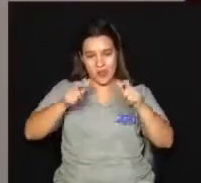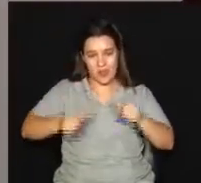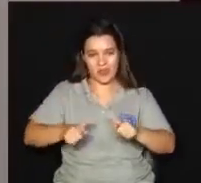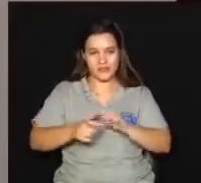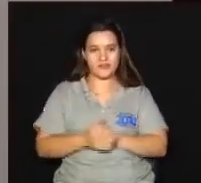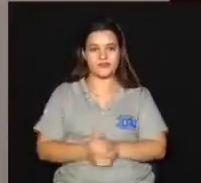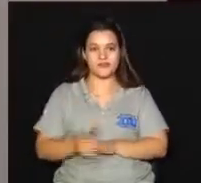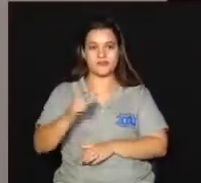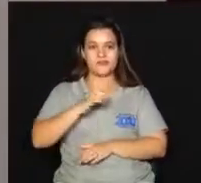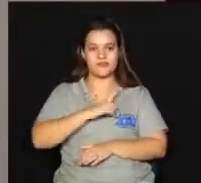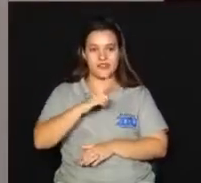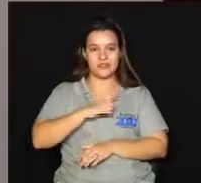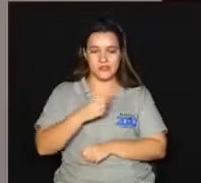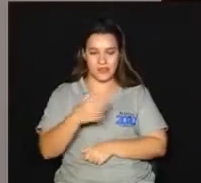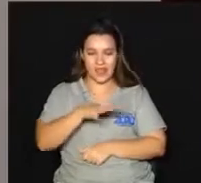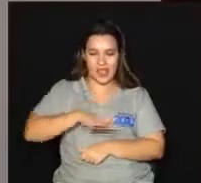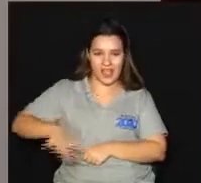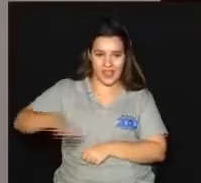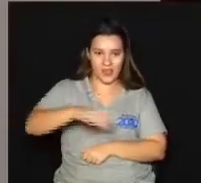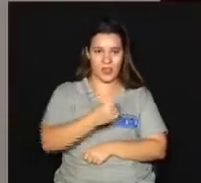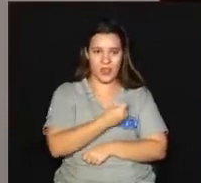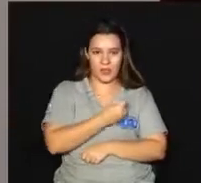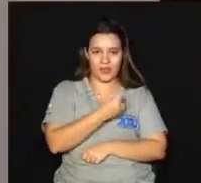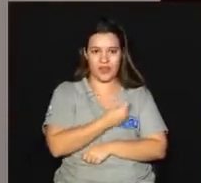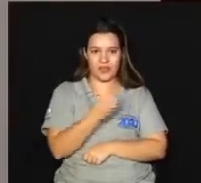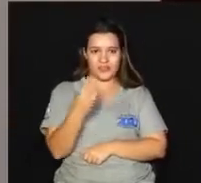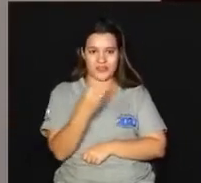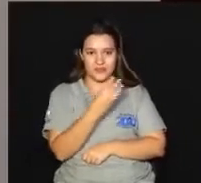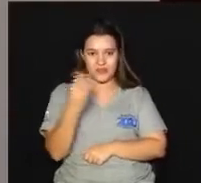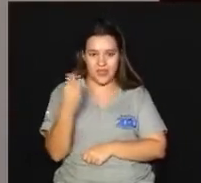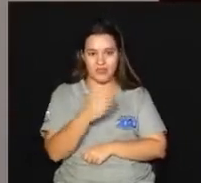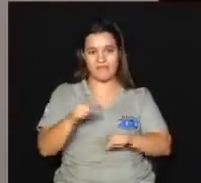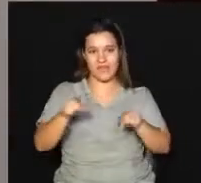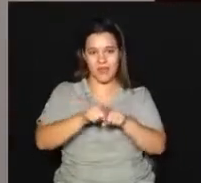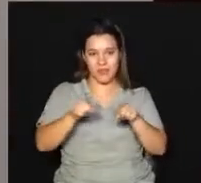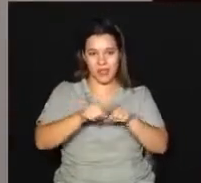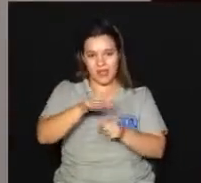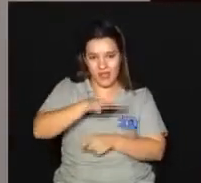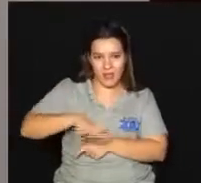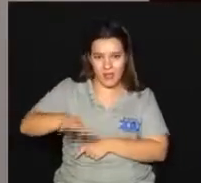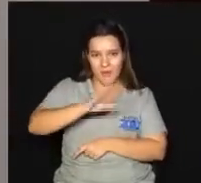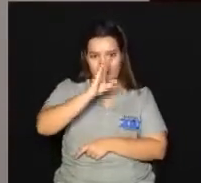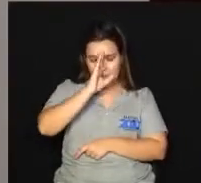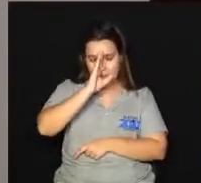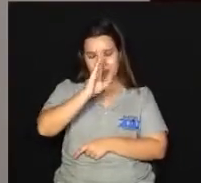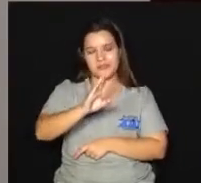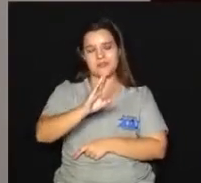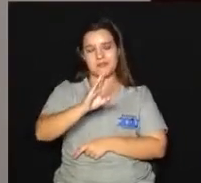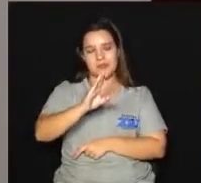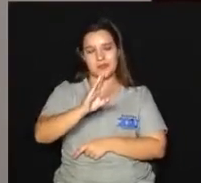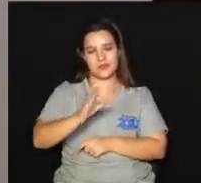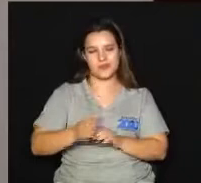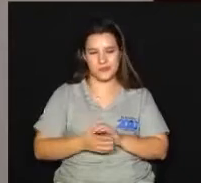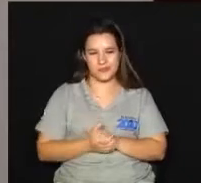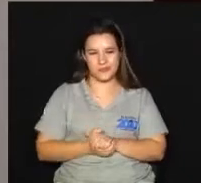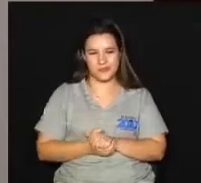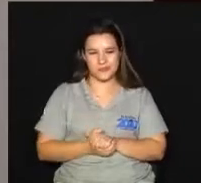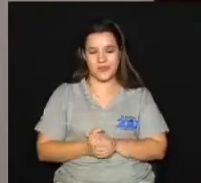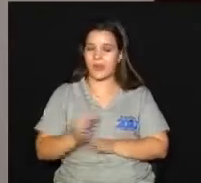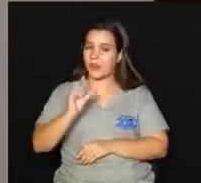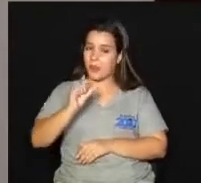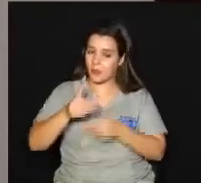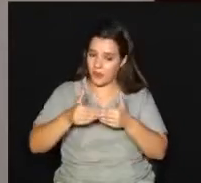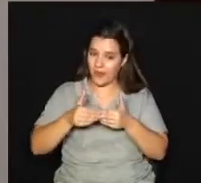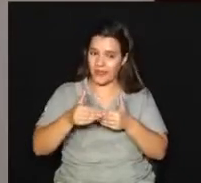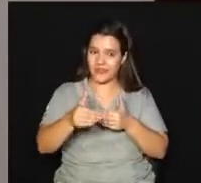onde funciona a 33ª Zona Eleitoral e também a Zona 423. Daqui a pouco